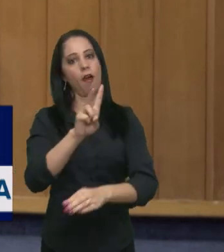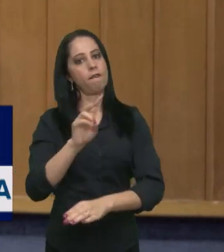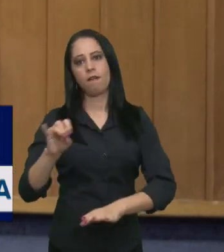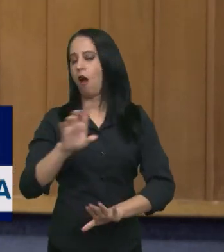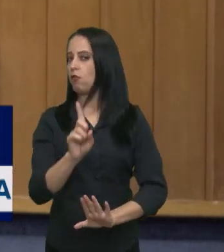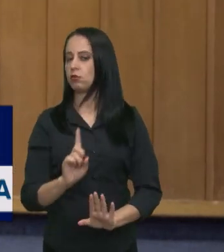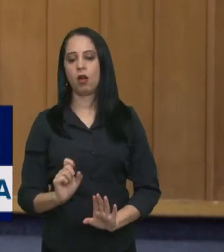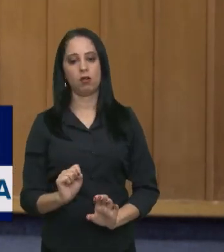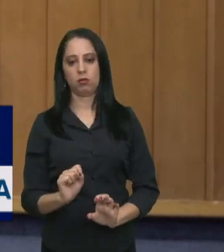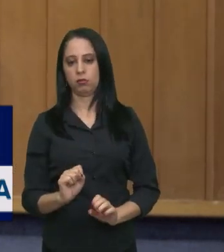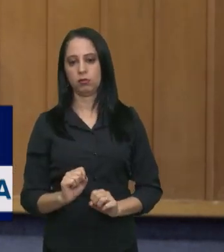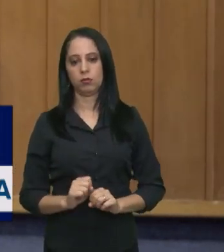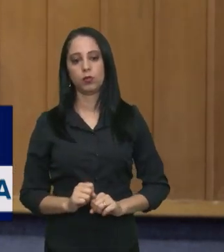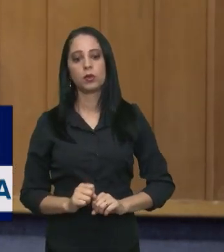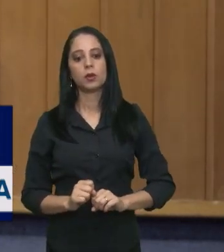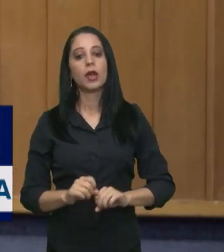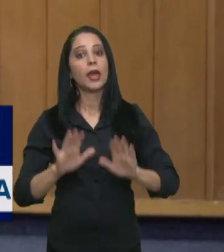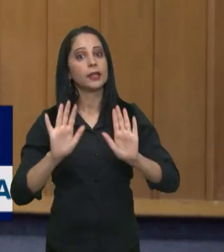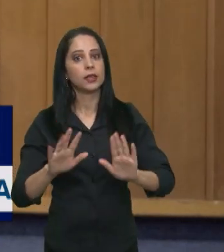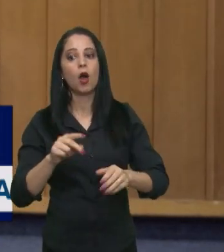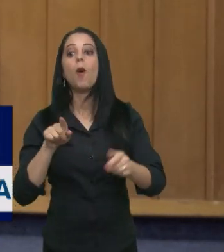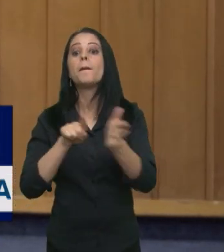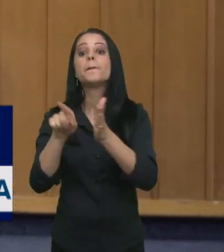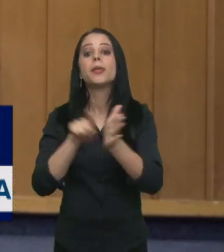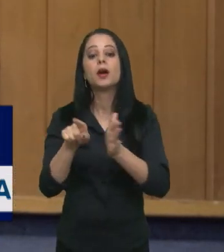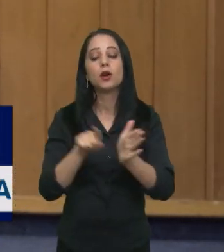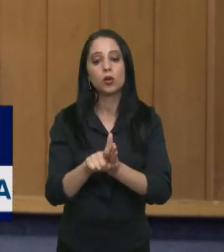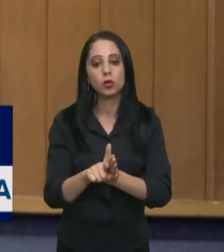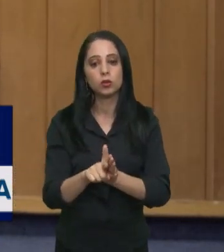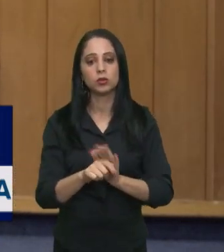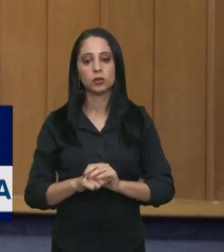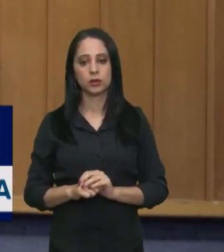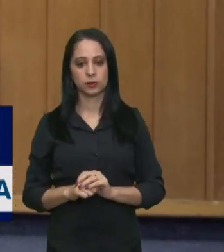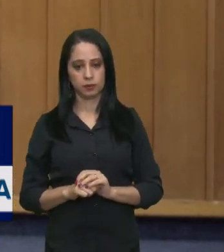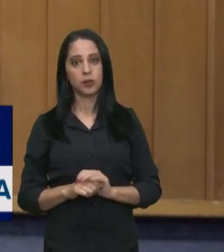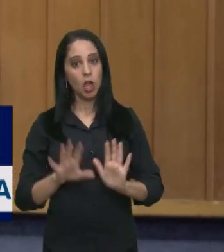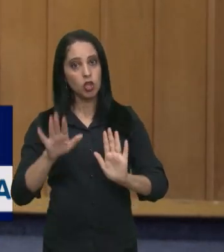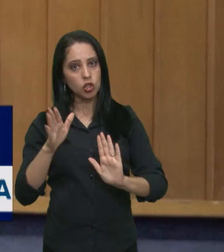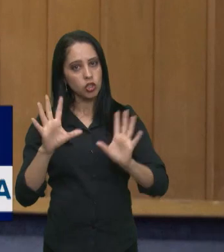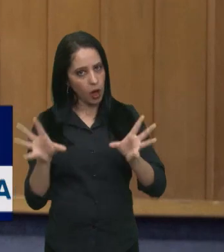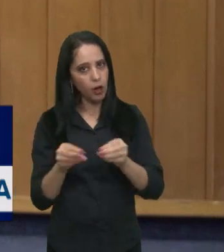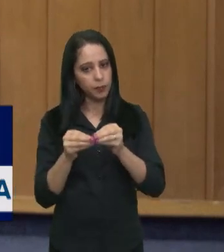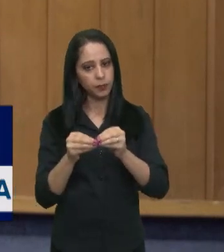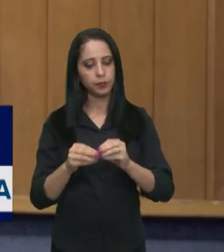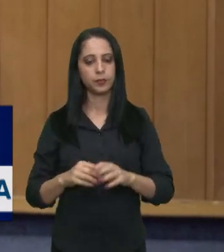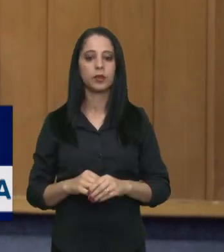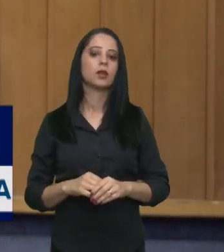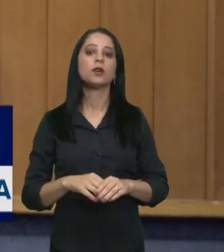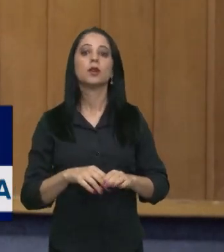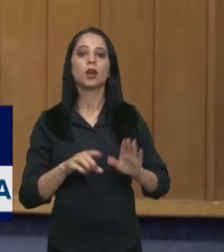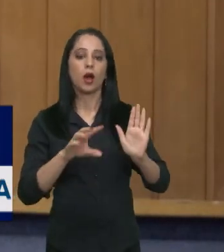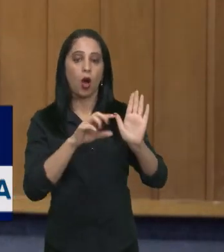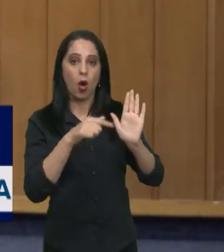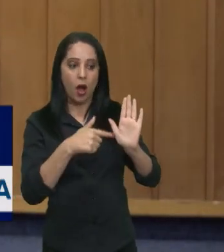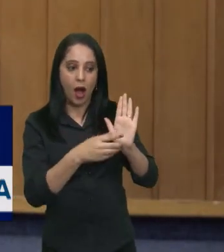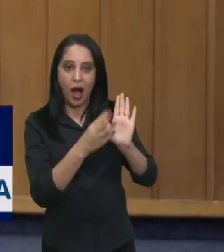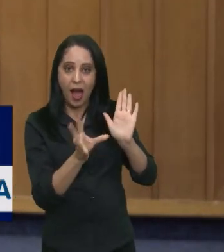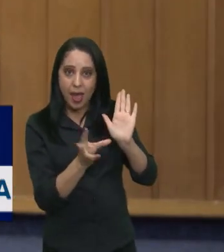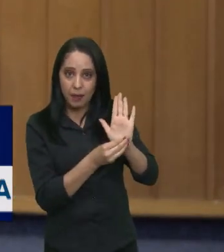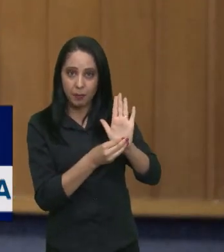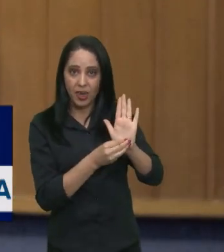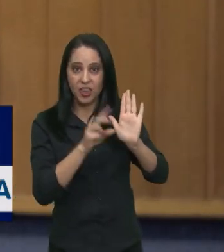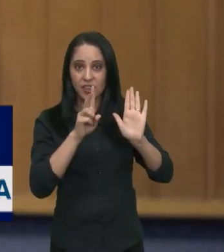em relação ao projeto. Então, vereadores, eu já estou concluindo. Já deu tempo. Vai reduzir o benefício